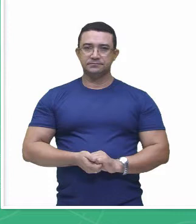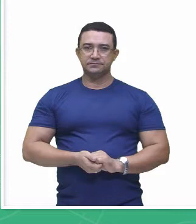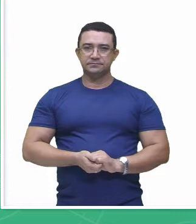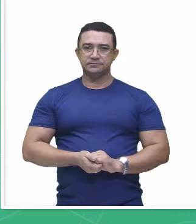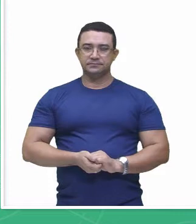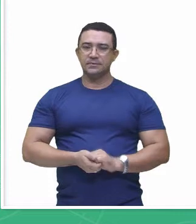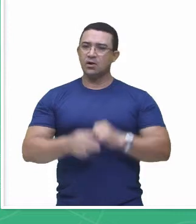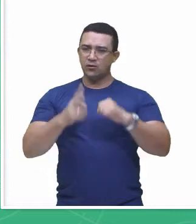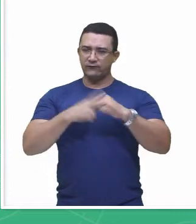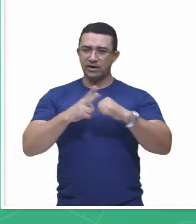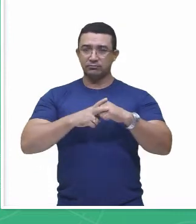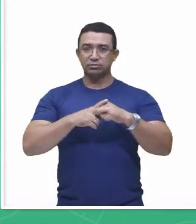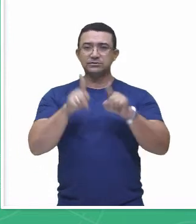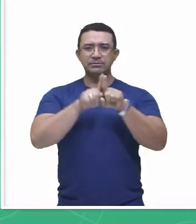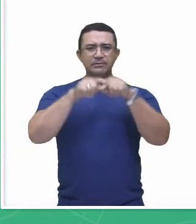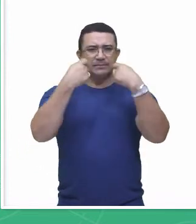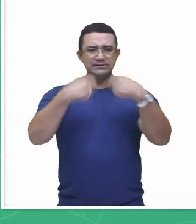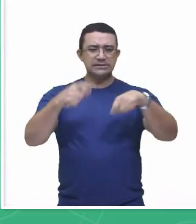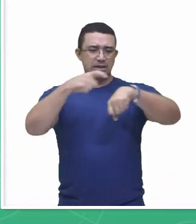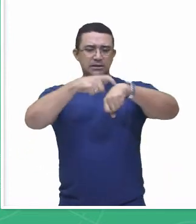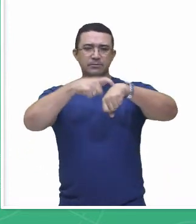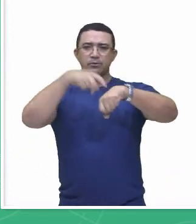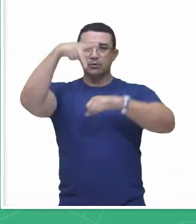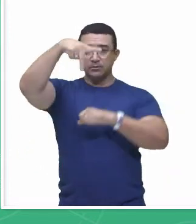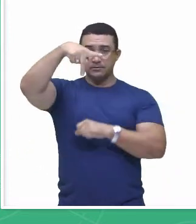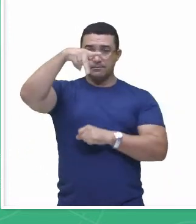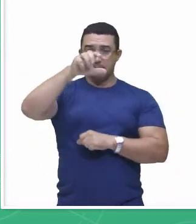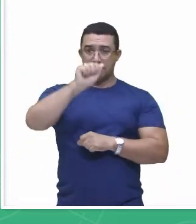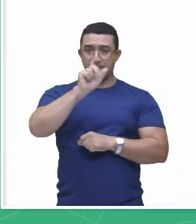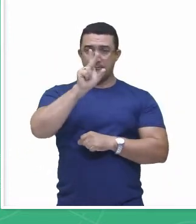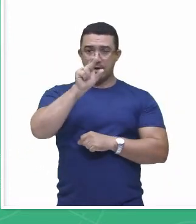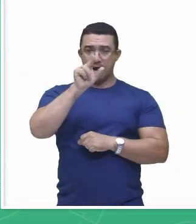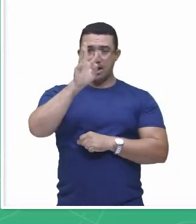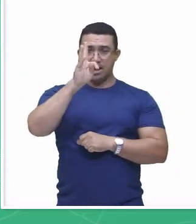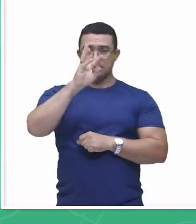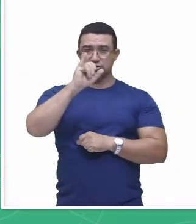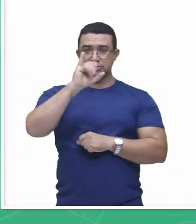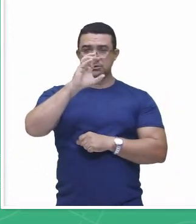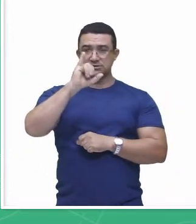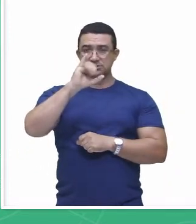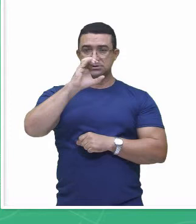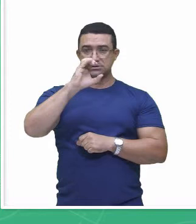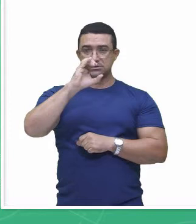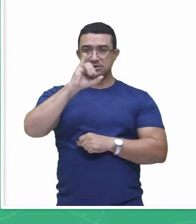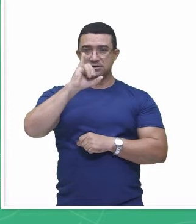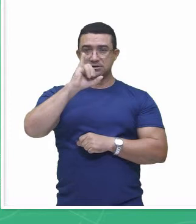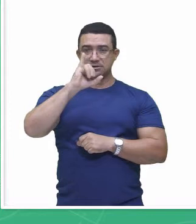esse verbo ele tem que estar no particípio. Vocês lembram disso?